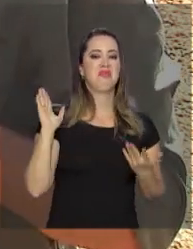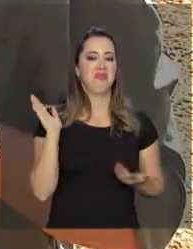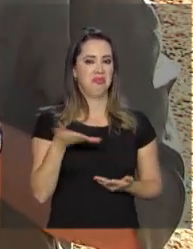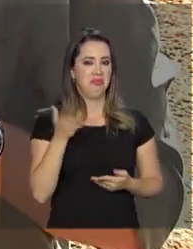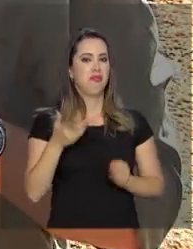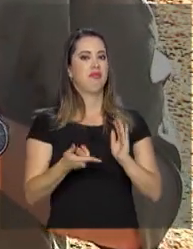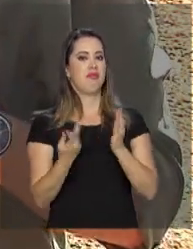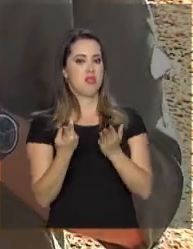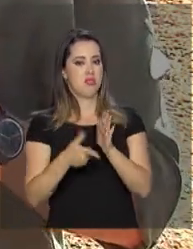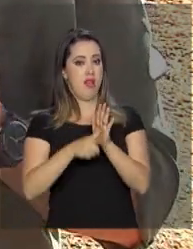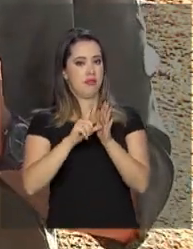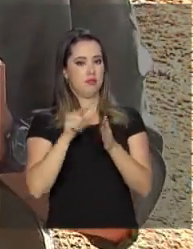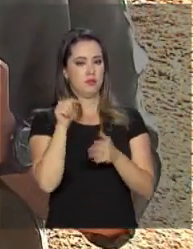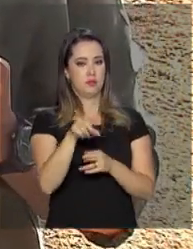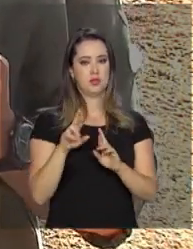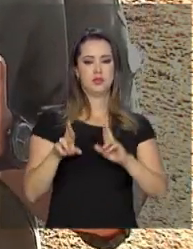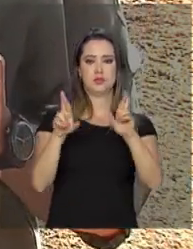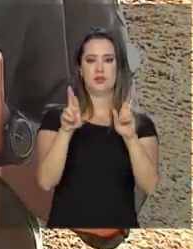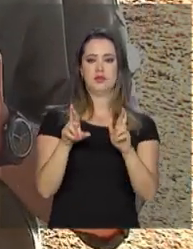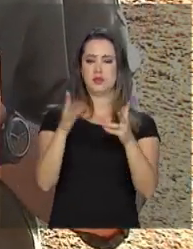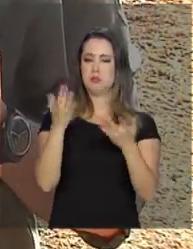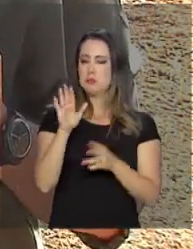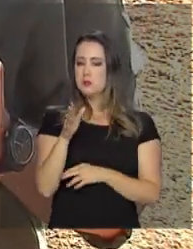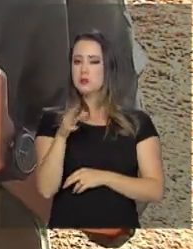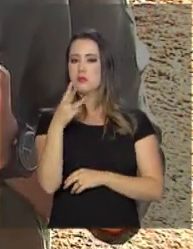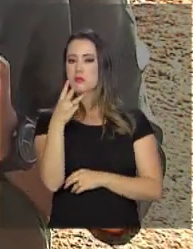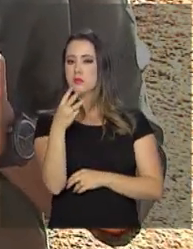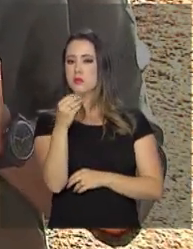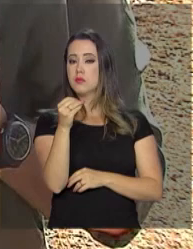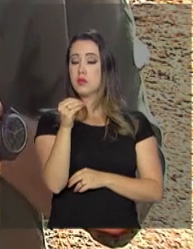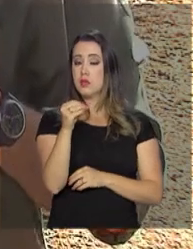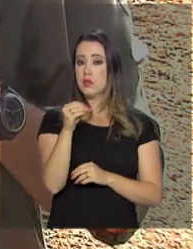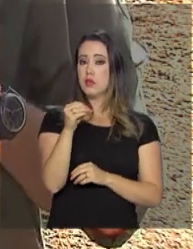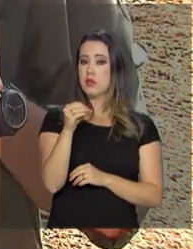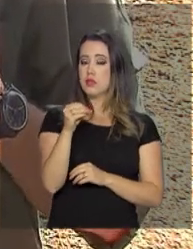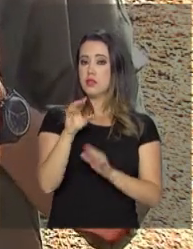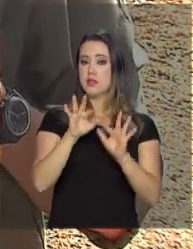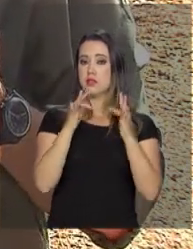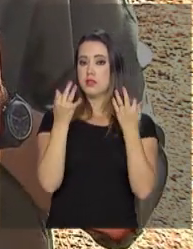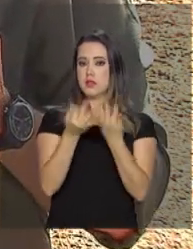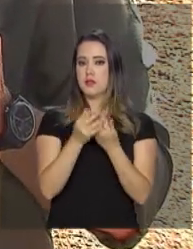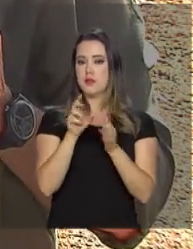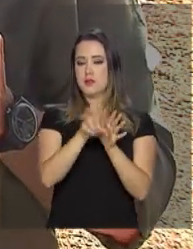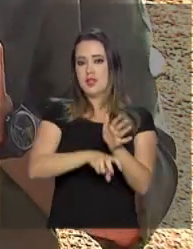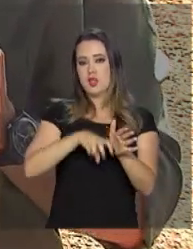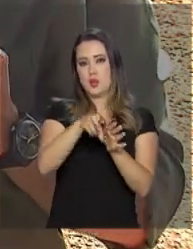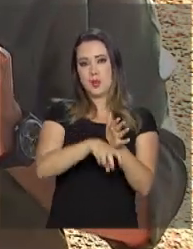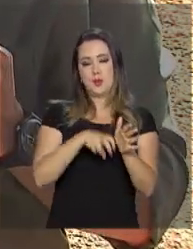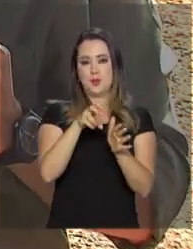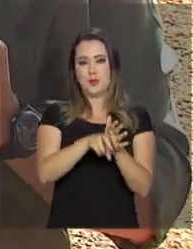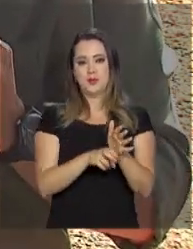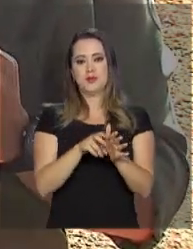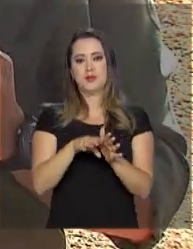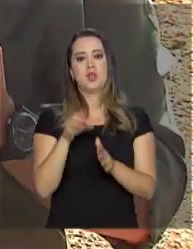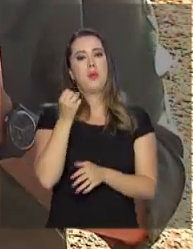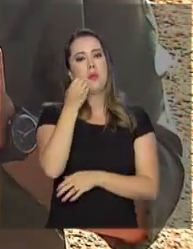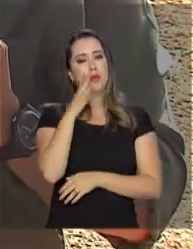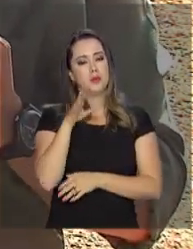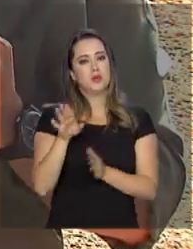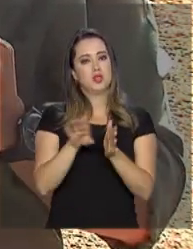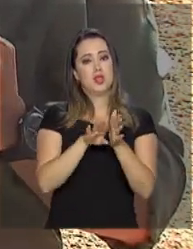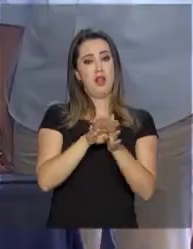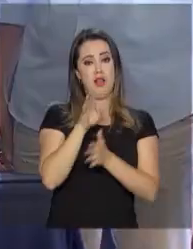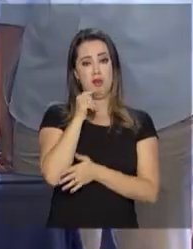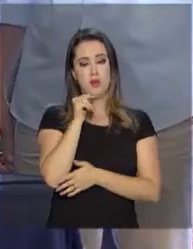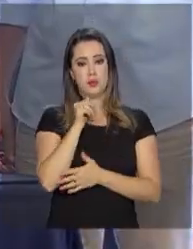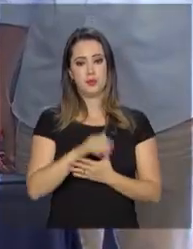está em operação. A expectativa é que pelo menos 300 famílias de pequenos produtores rurais aqui da região sejam